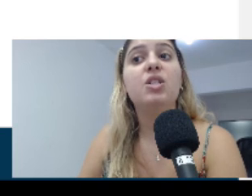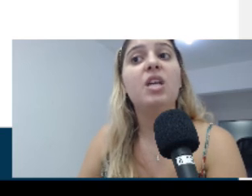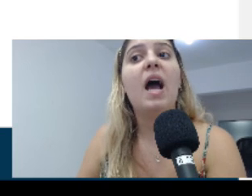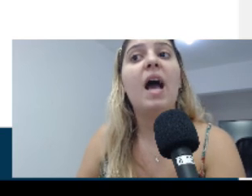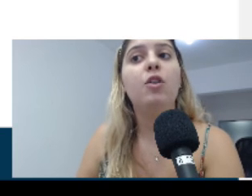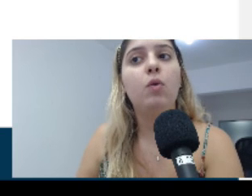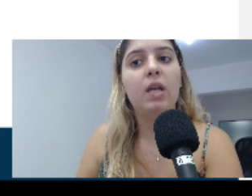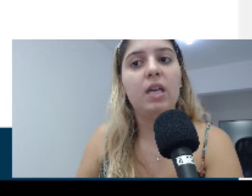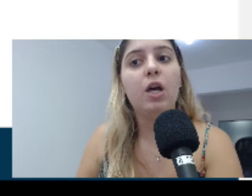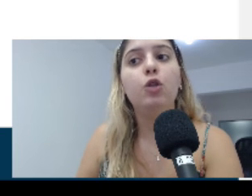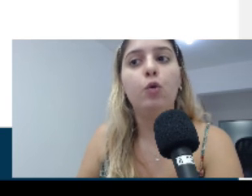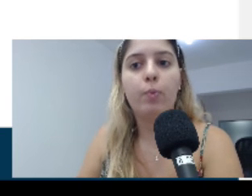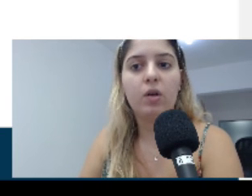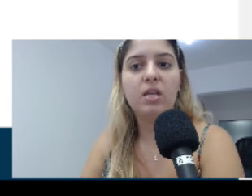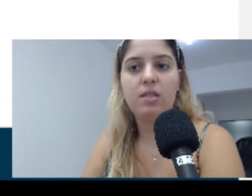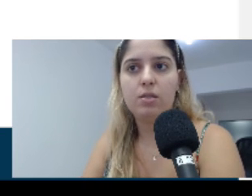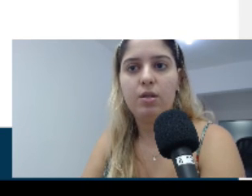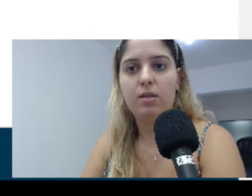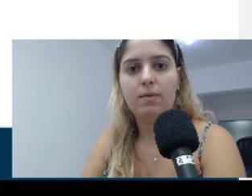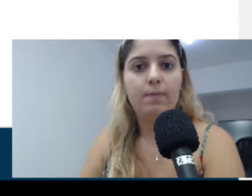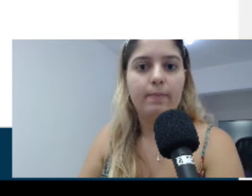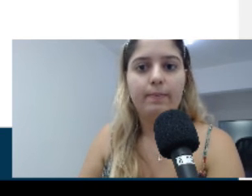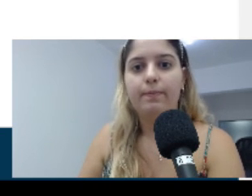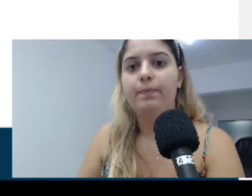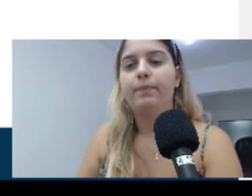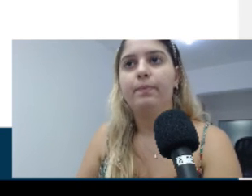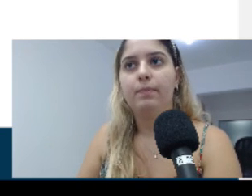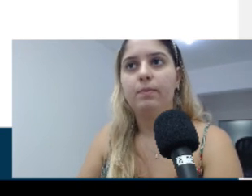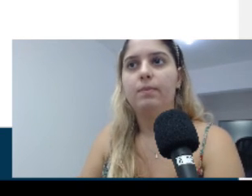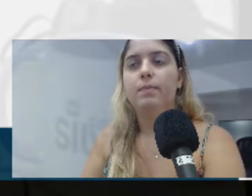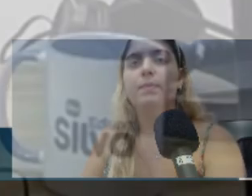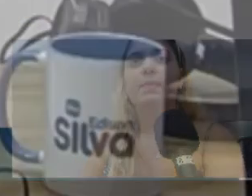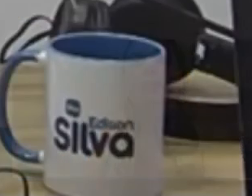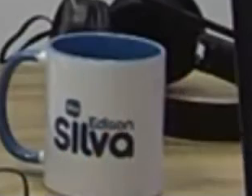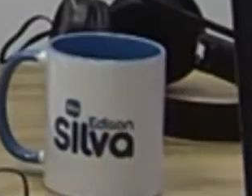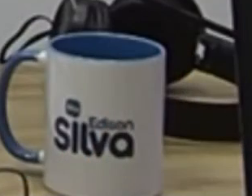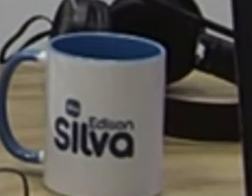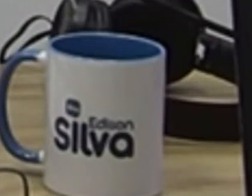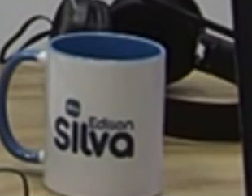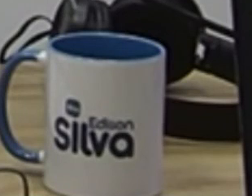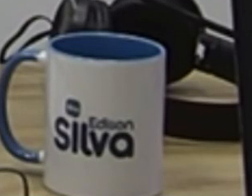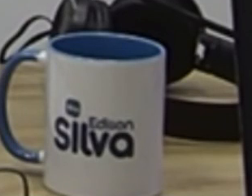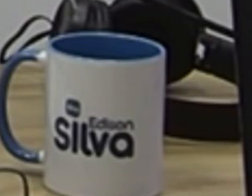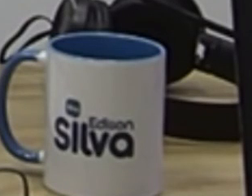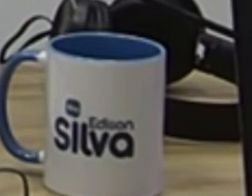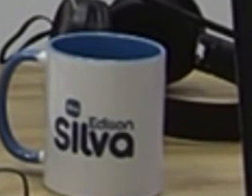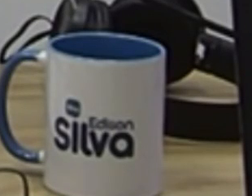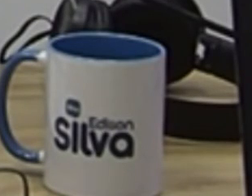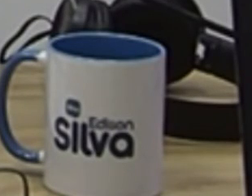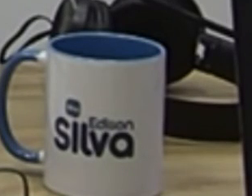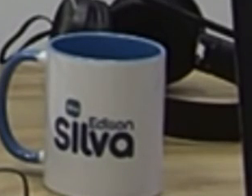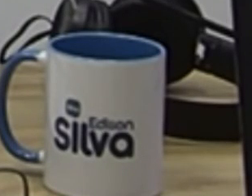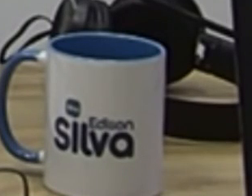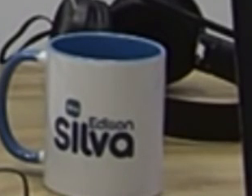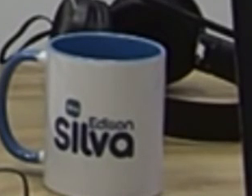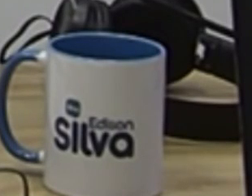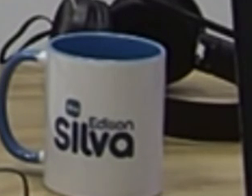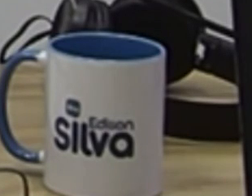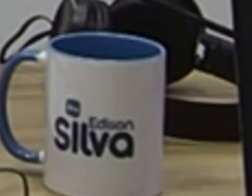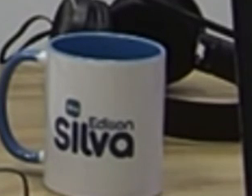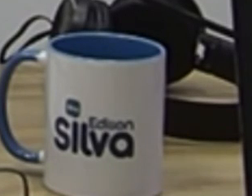influência de Arthur Lira, do Progressistas. Muito bem. Eu quero encerrar o